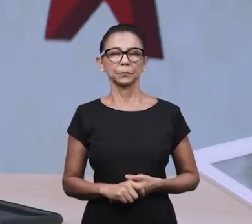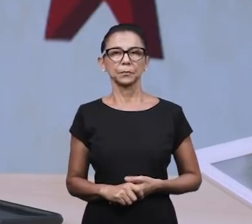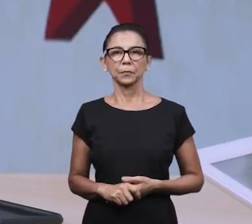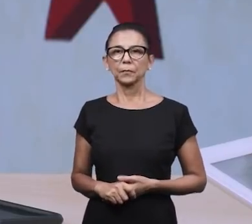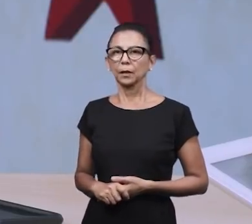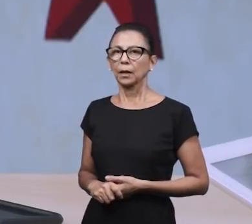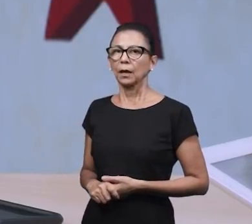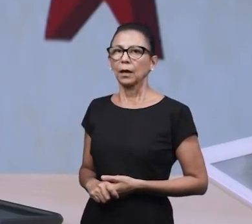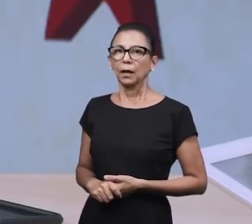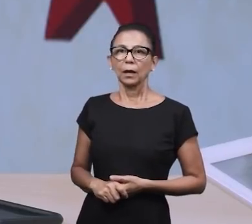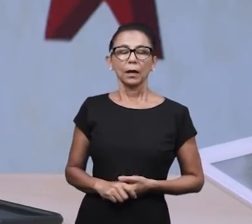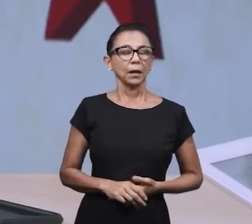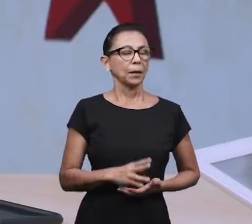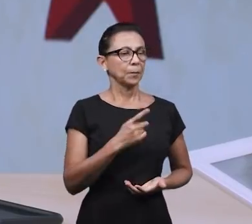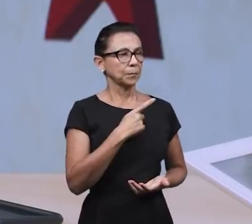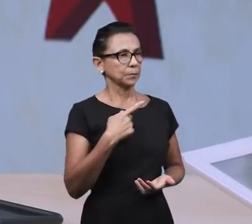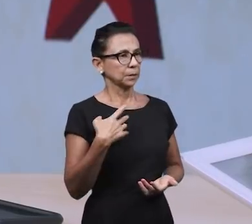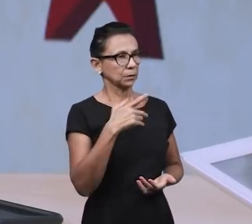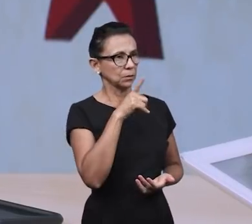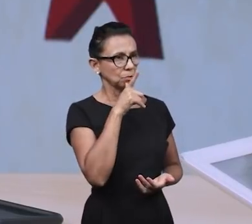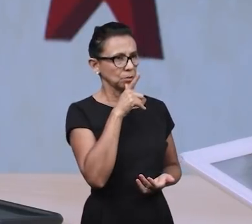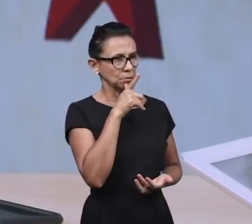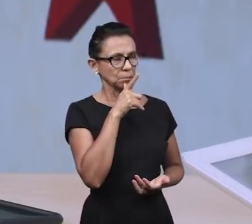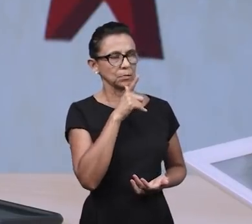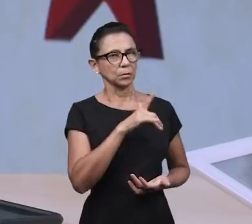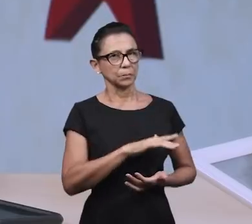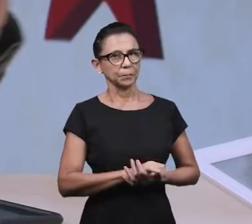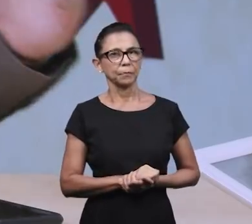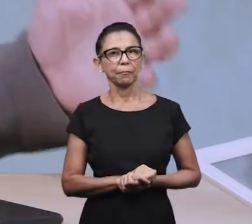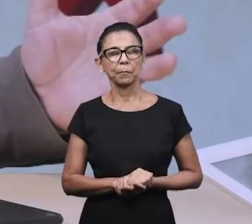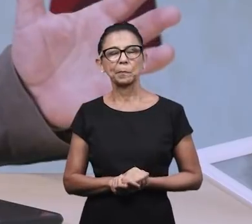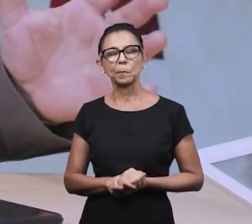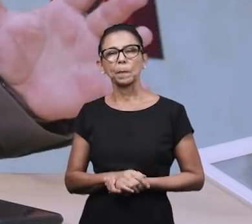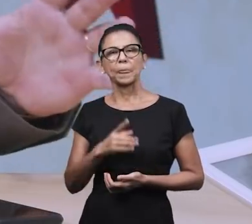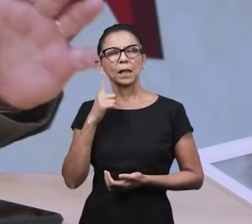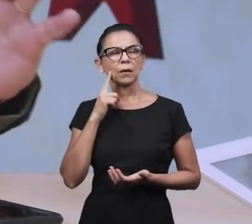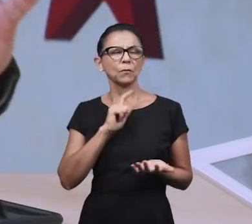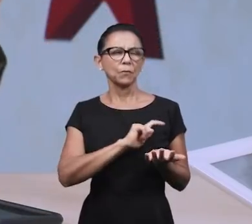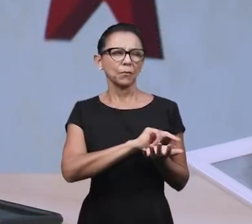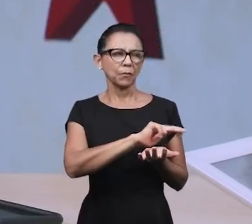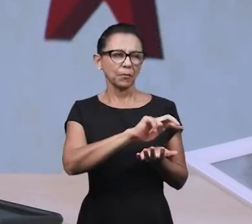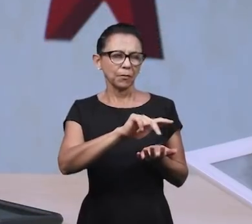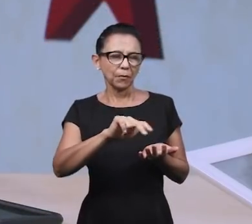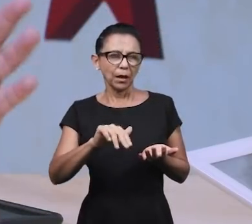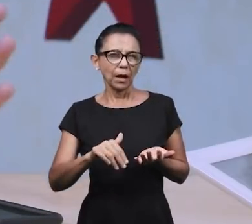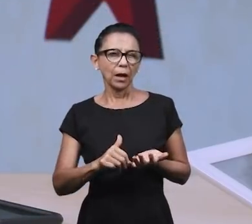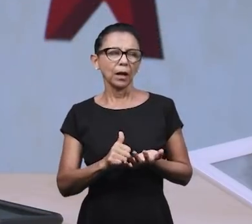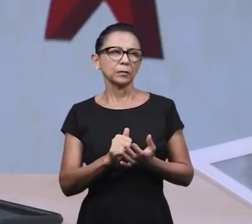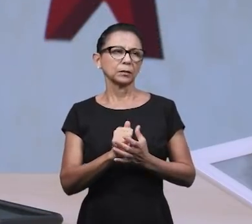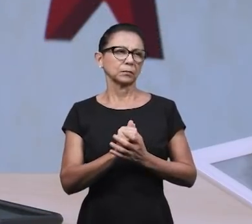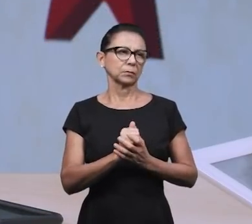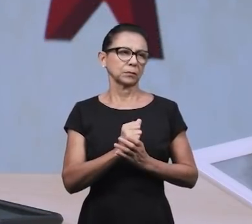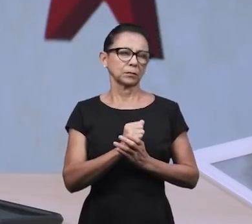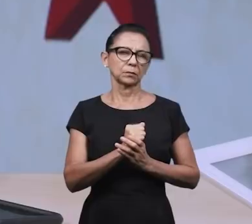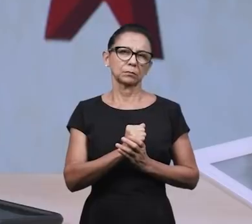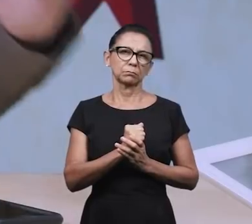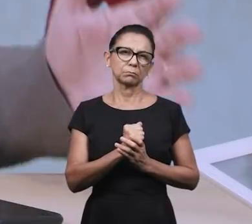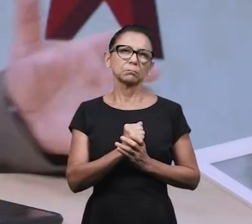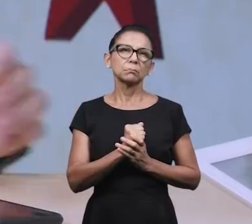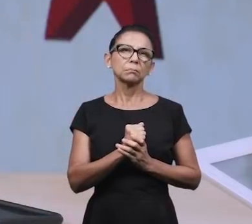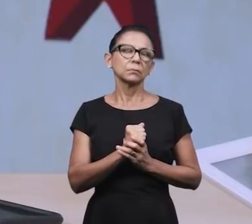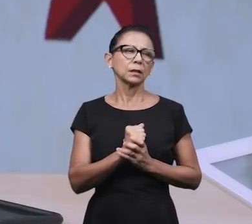Senhor Jesus. Pastor Gilson, já abordamos vários aspectos acerca de Jesus no Velho